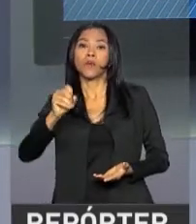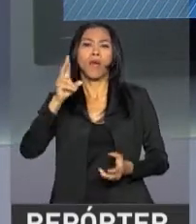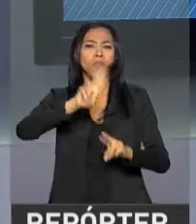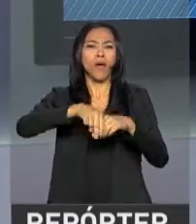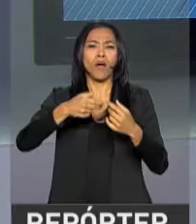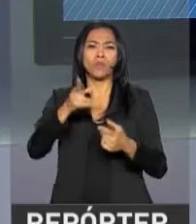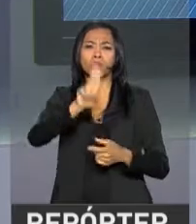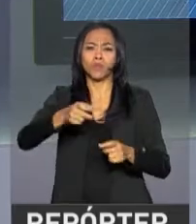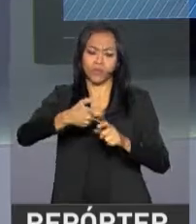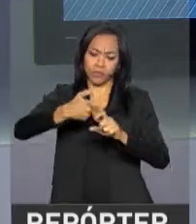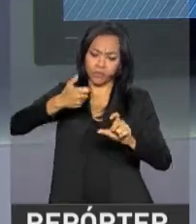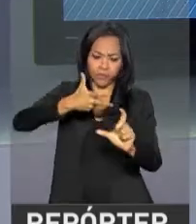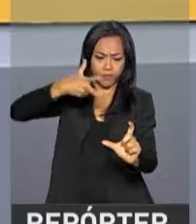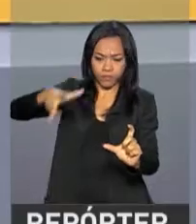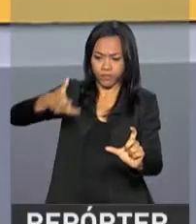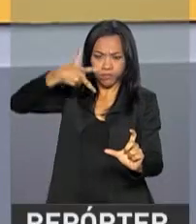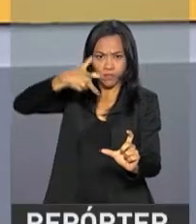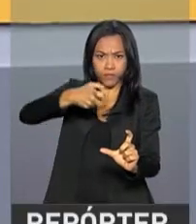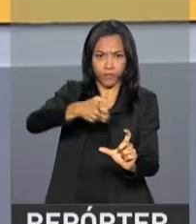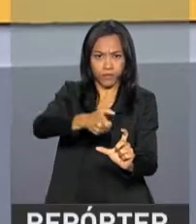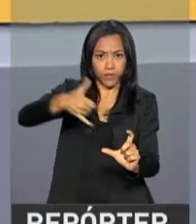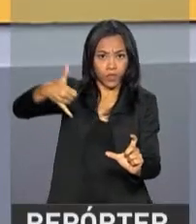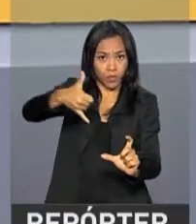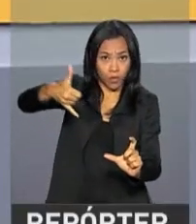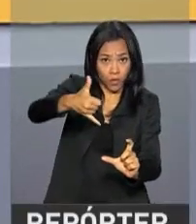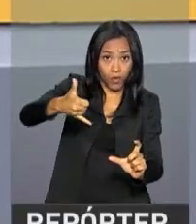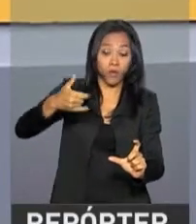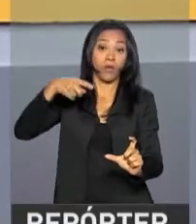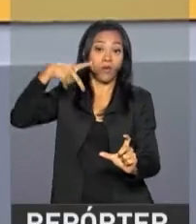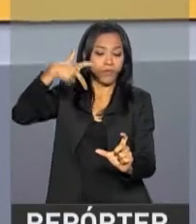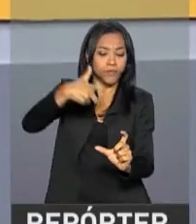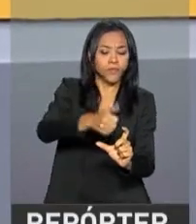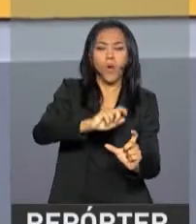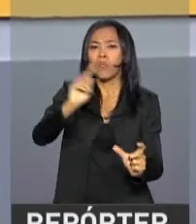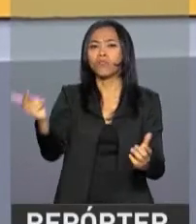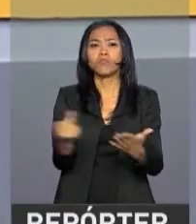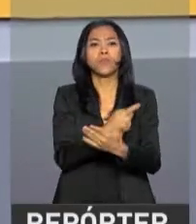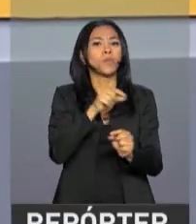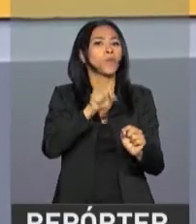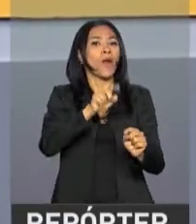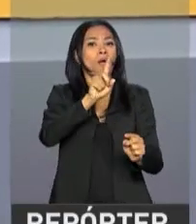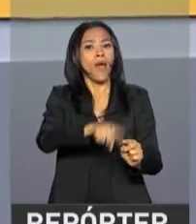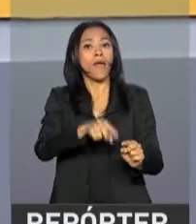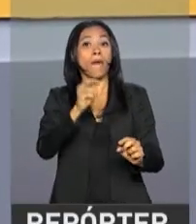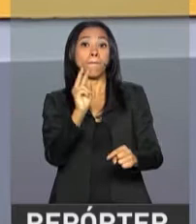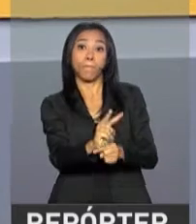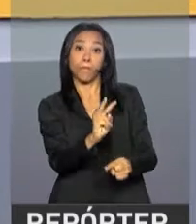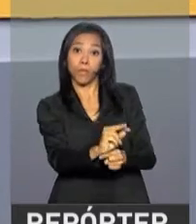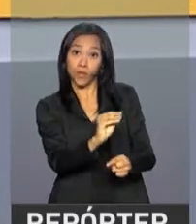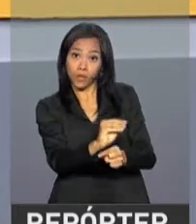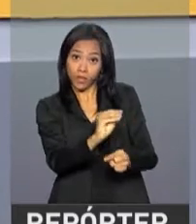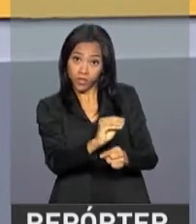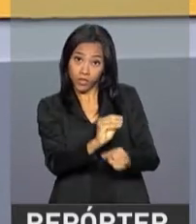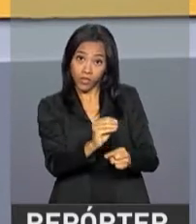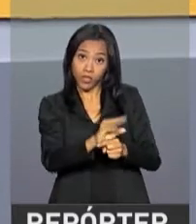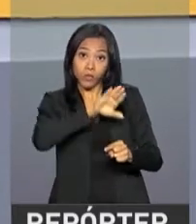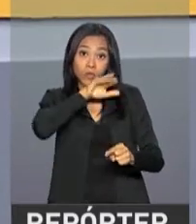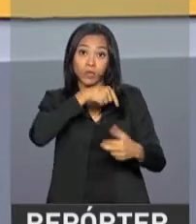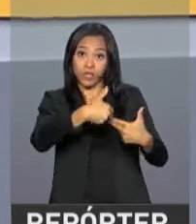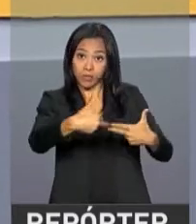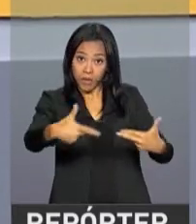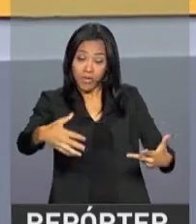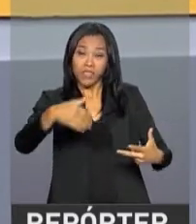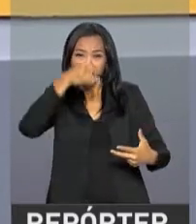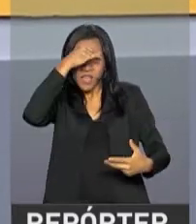volume de óleo mineral a substância oleosa tem a finalidade de promover uma unidade mais longa além de reduzir as reações